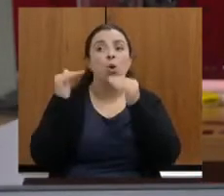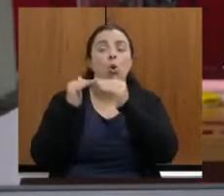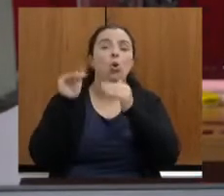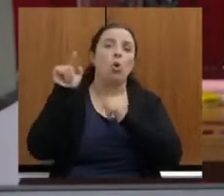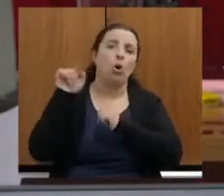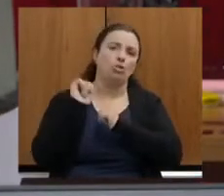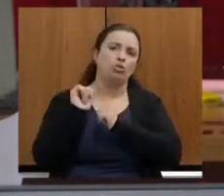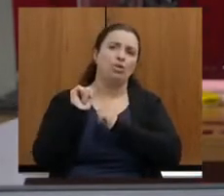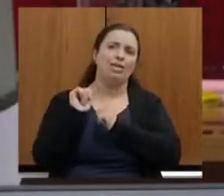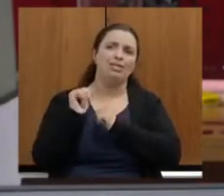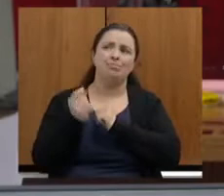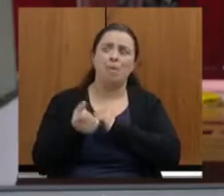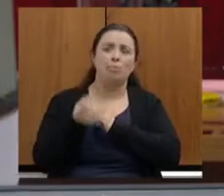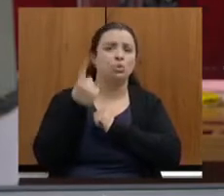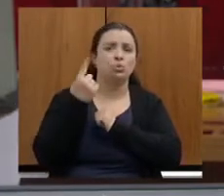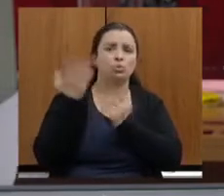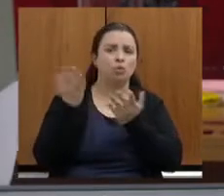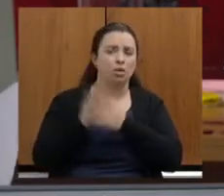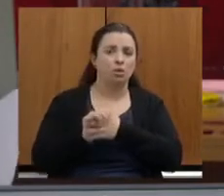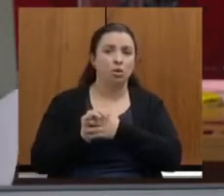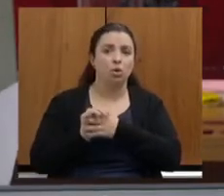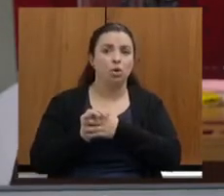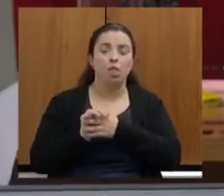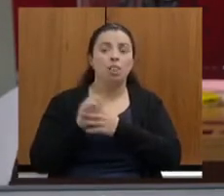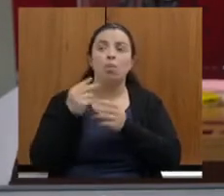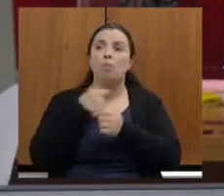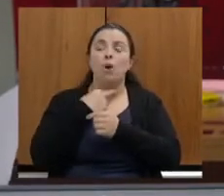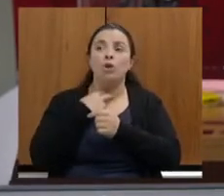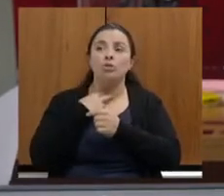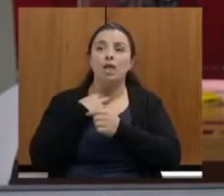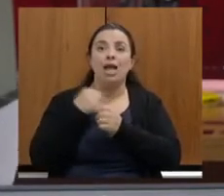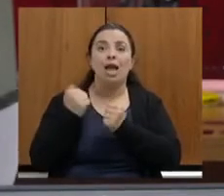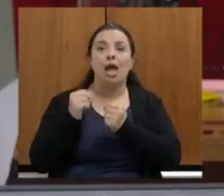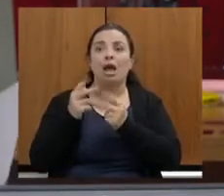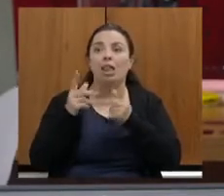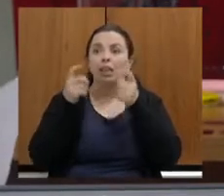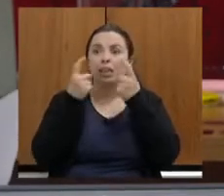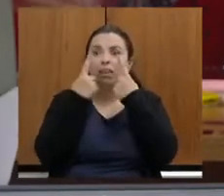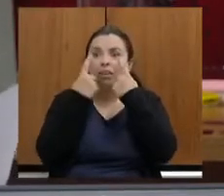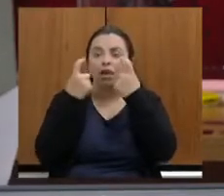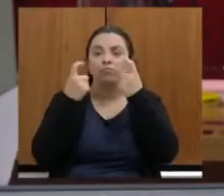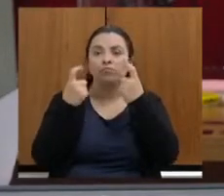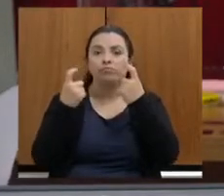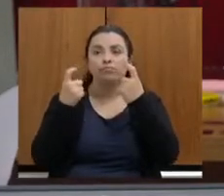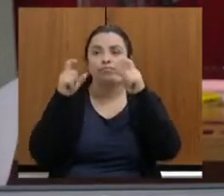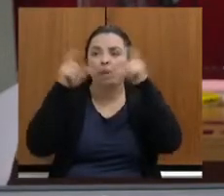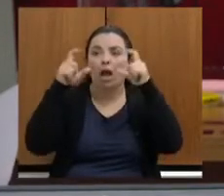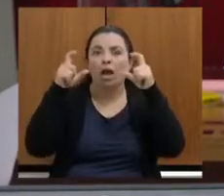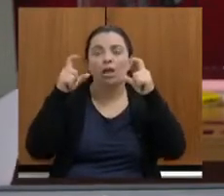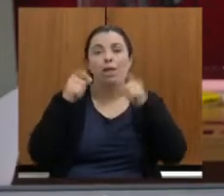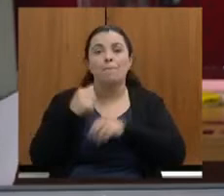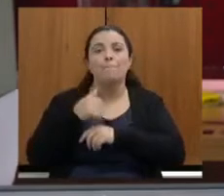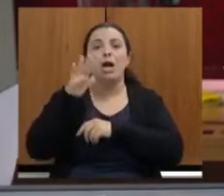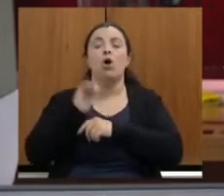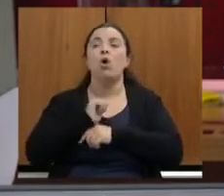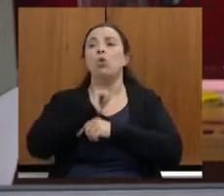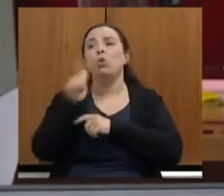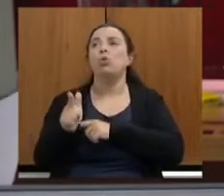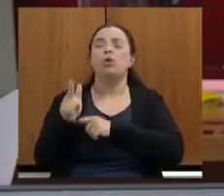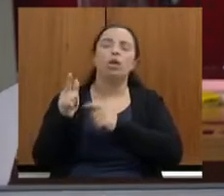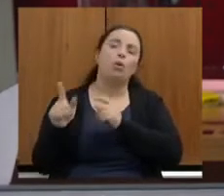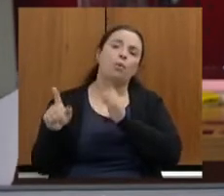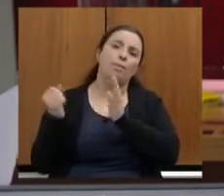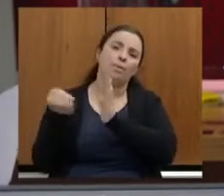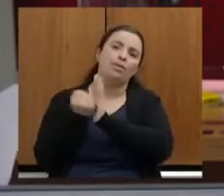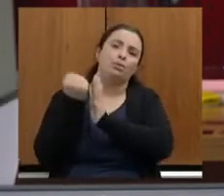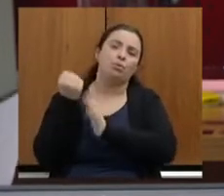ser destruído pela ganância é um patrimônio dessa geração a gente herdou isso há centenas de anos de